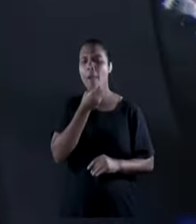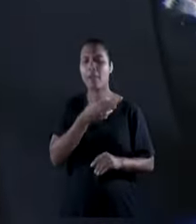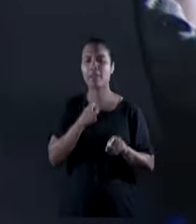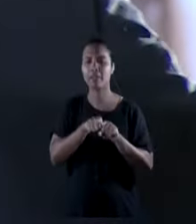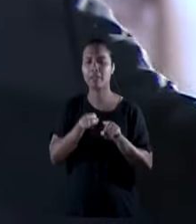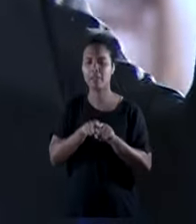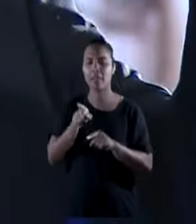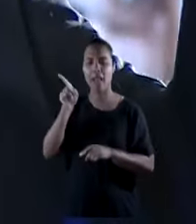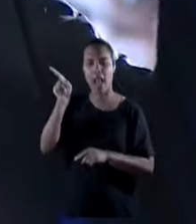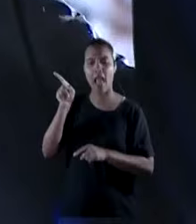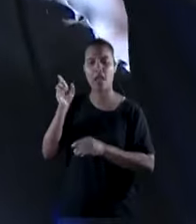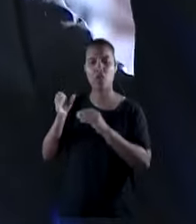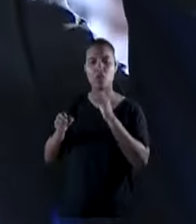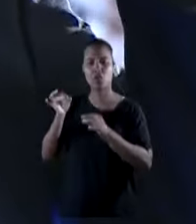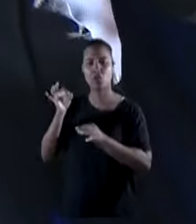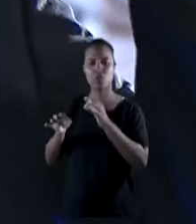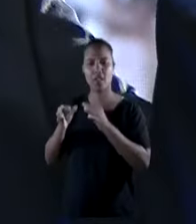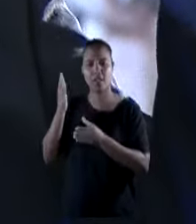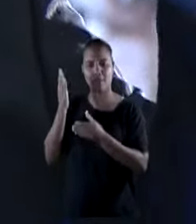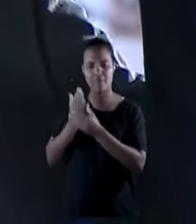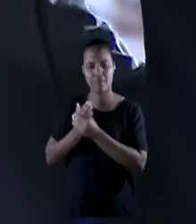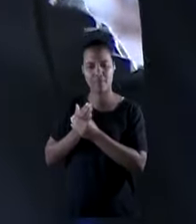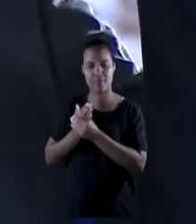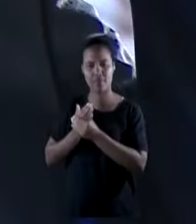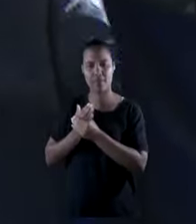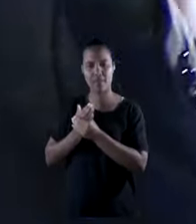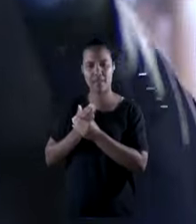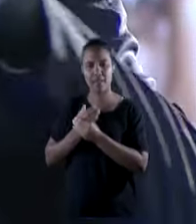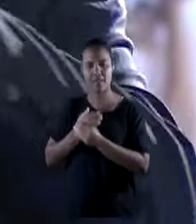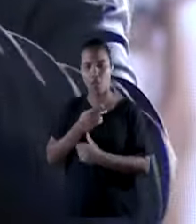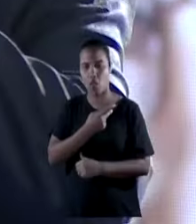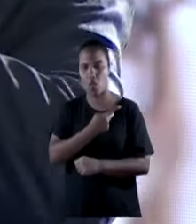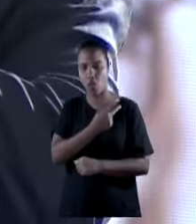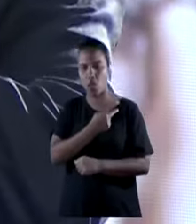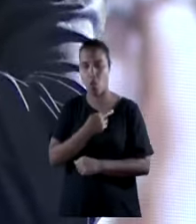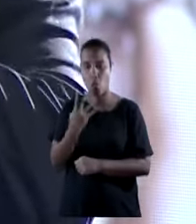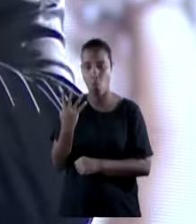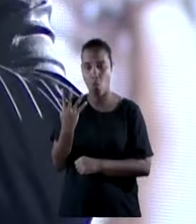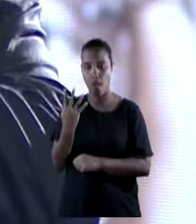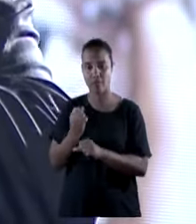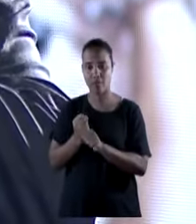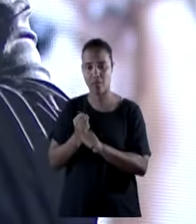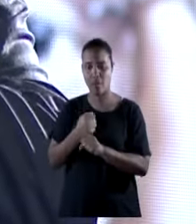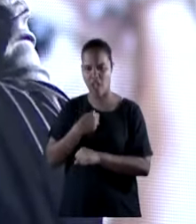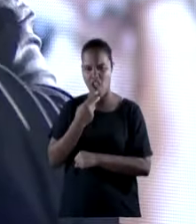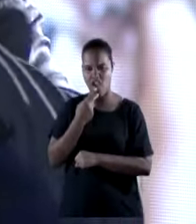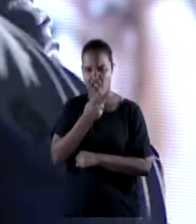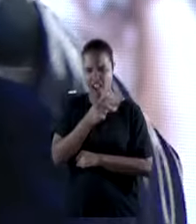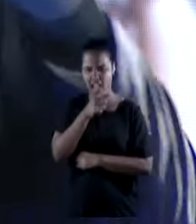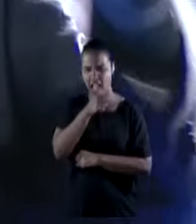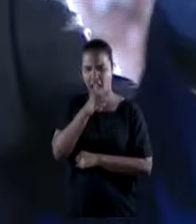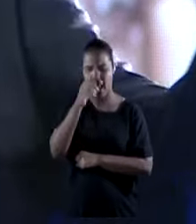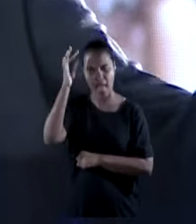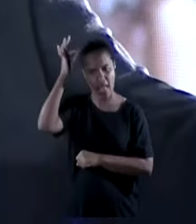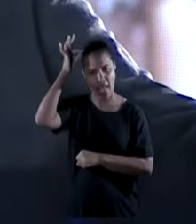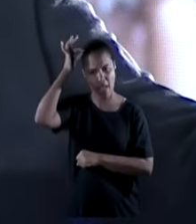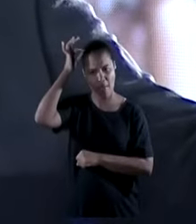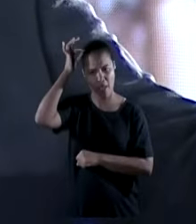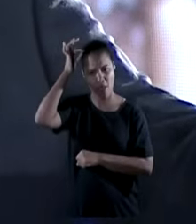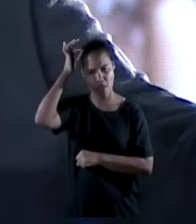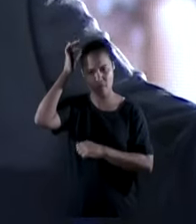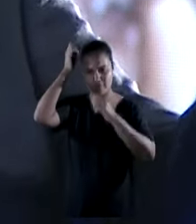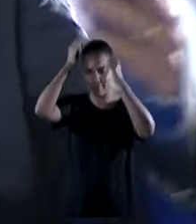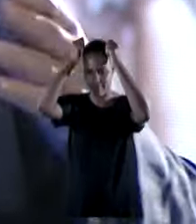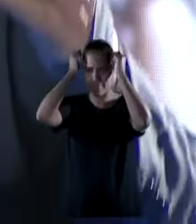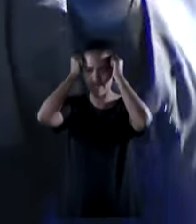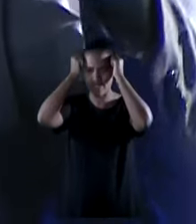justiça uma grande batalha de 4 anos. Porque eu falei que ele usa peruca e aí ele falou que